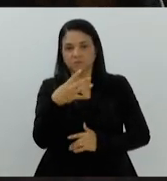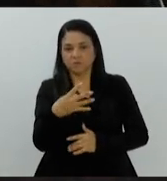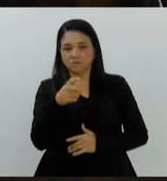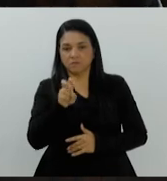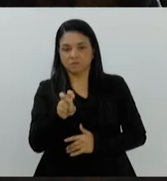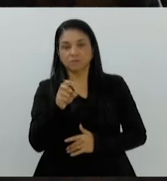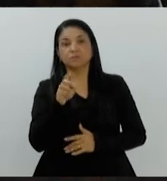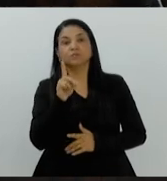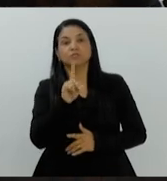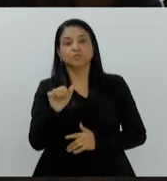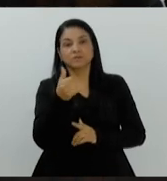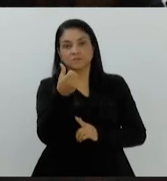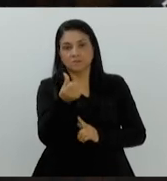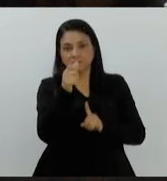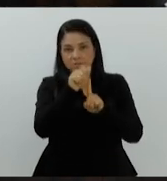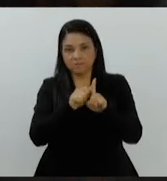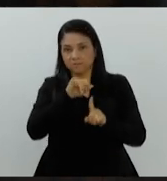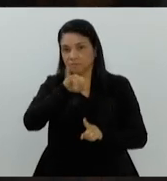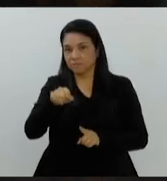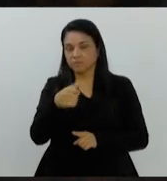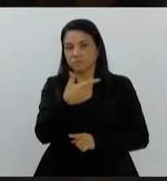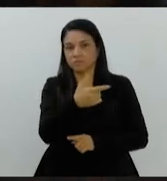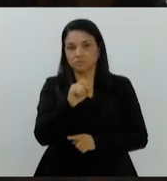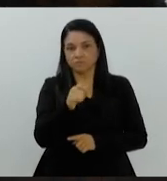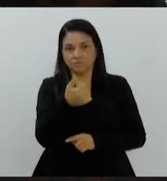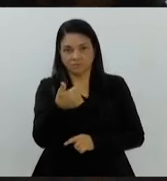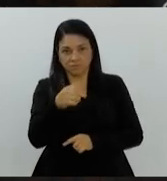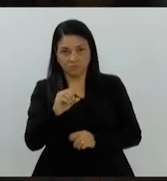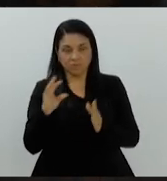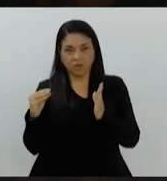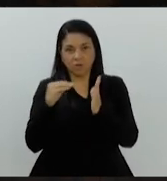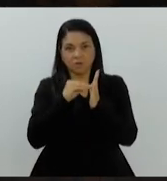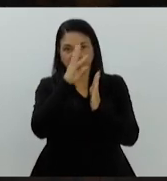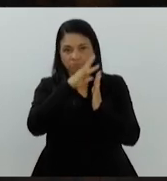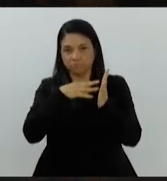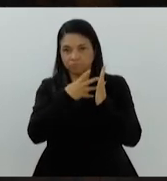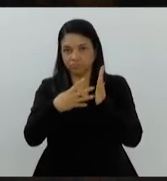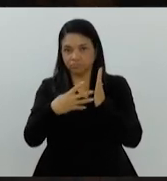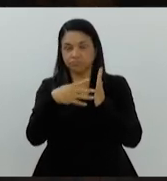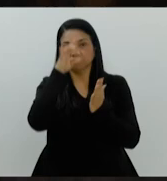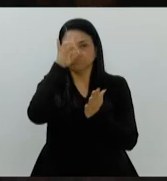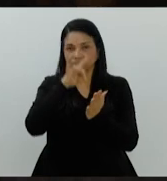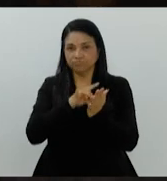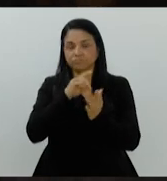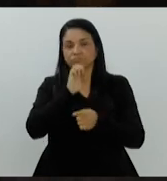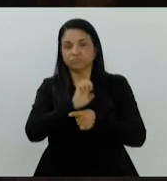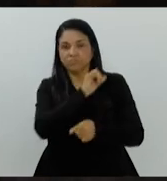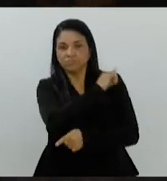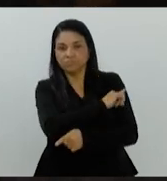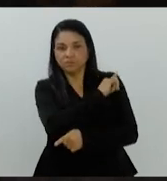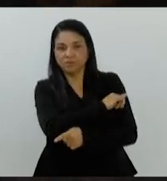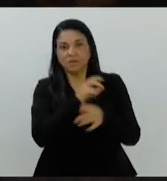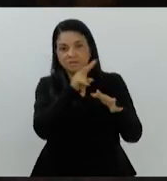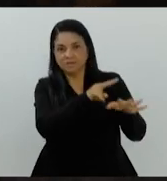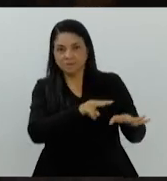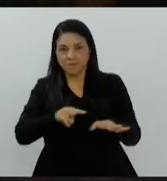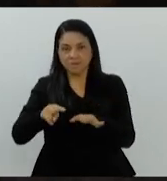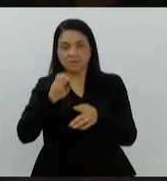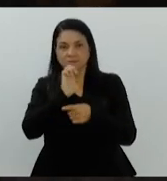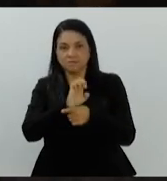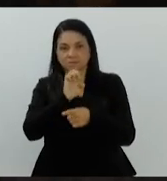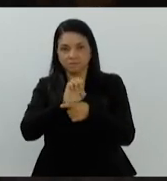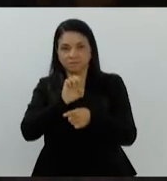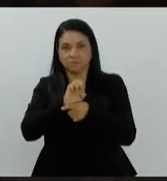5.645, de 6 de janeiro de 2010, para incluir no calendário oficial do Estado do Rio de Janeiro a Semana